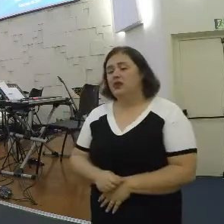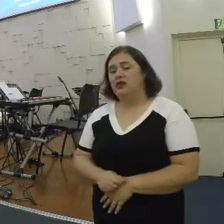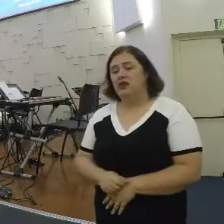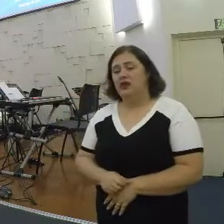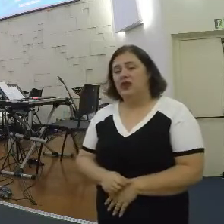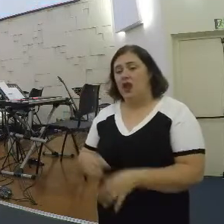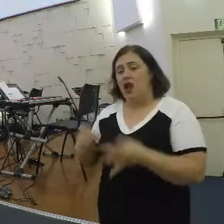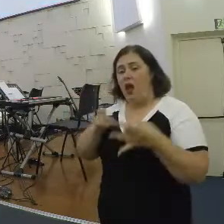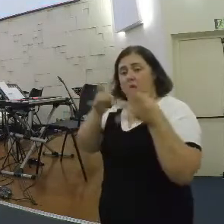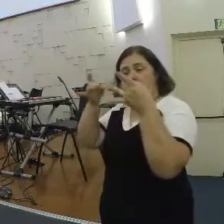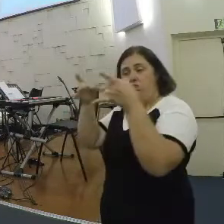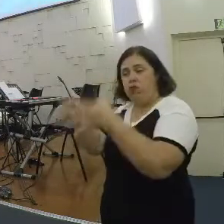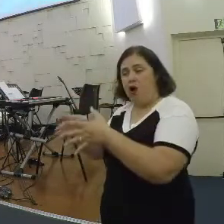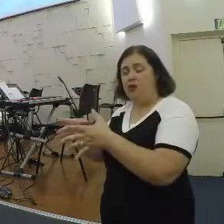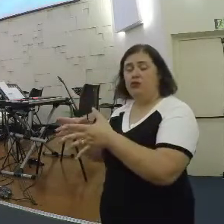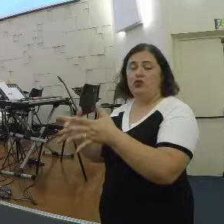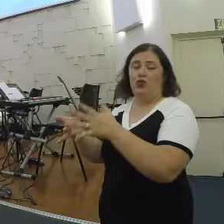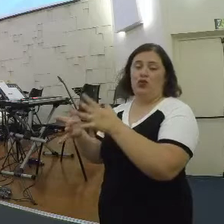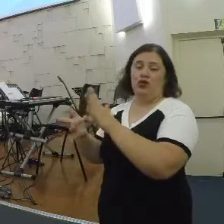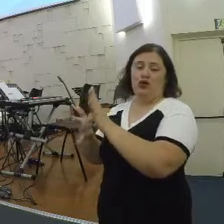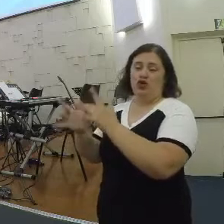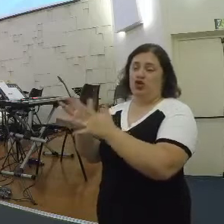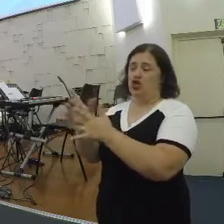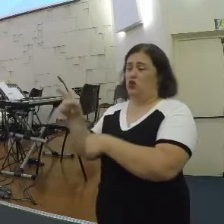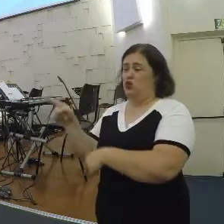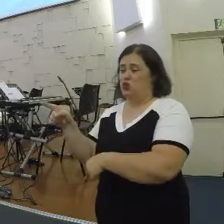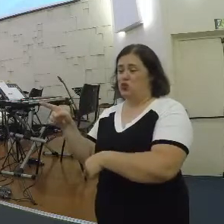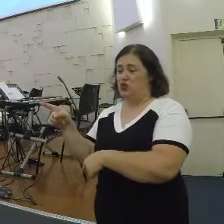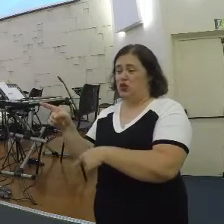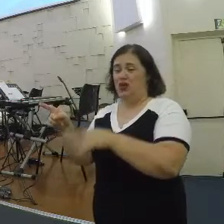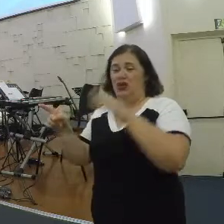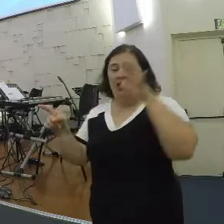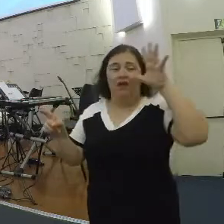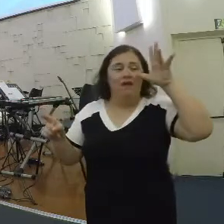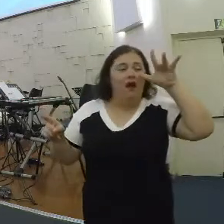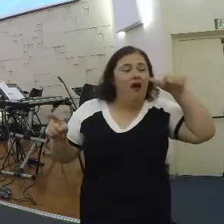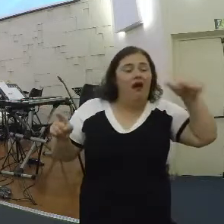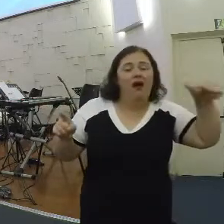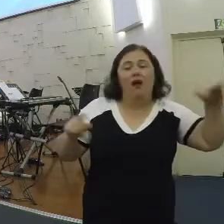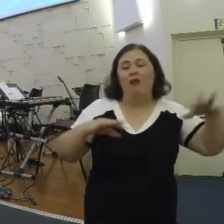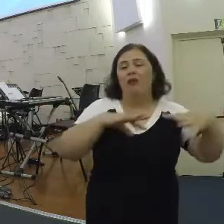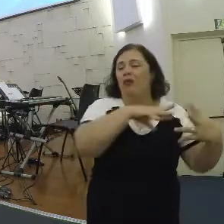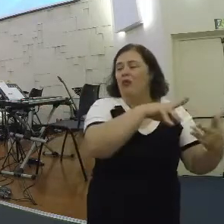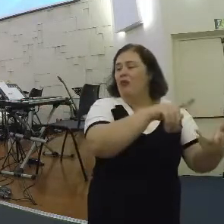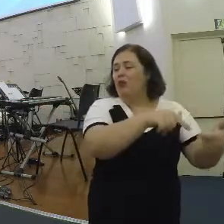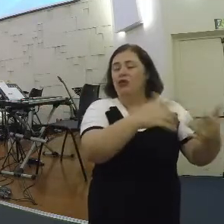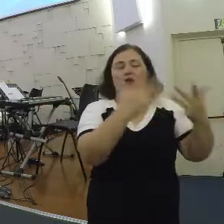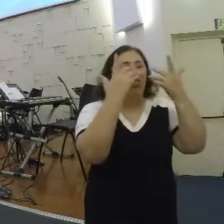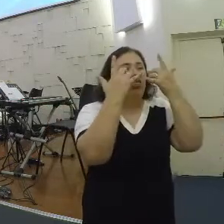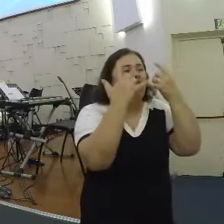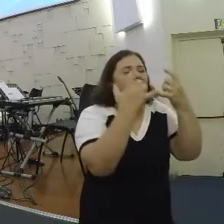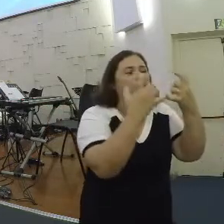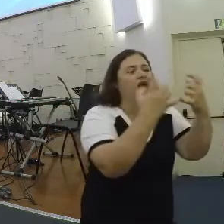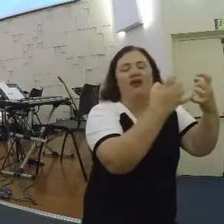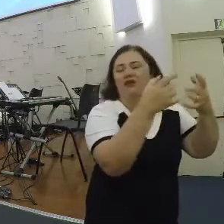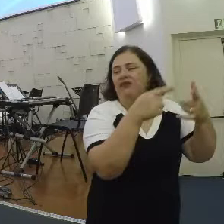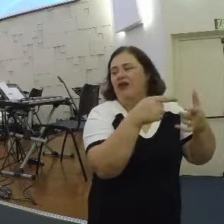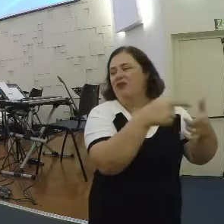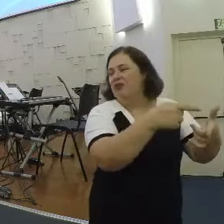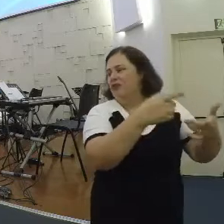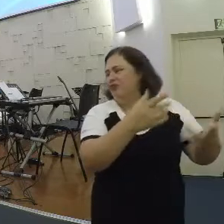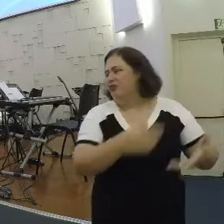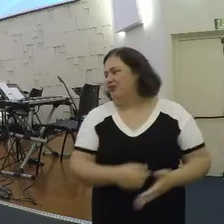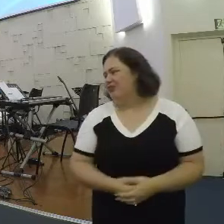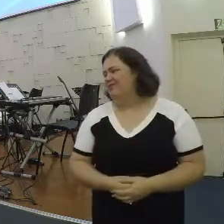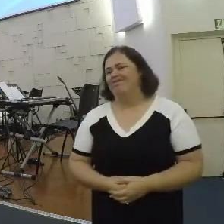você, paixões desse mundo te roubarão dele. Ou Cristo é o seu tesouro, e esse